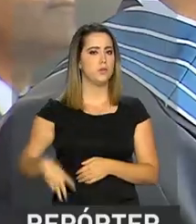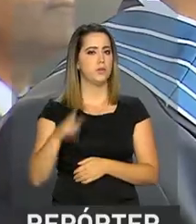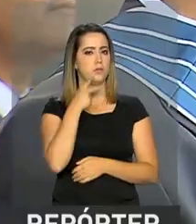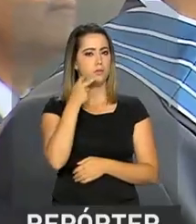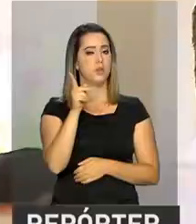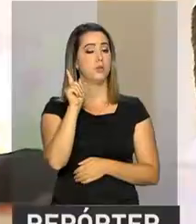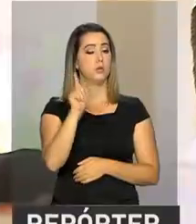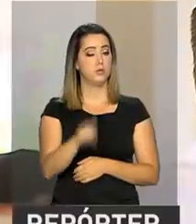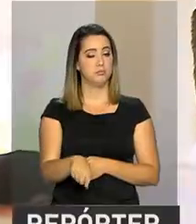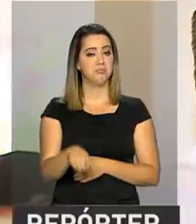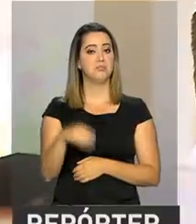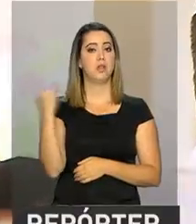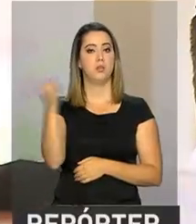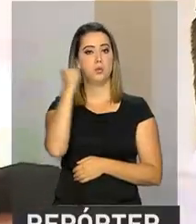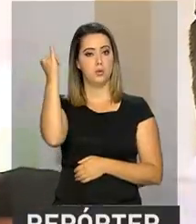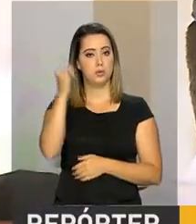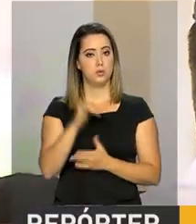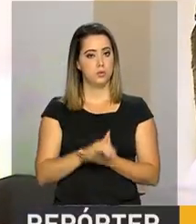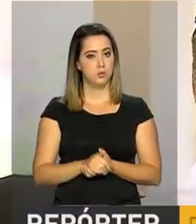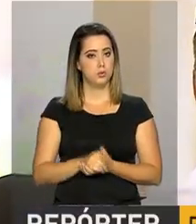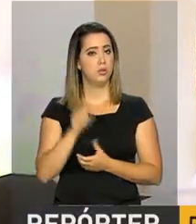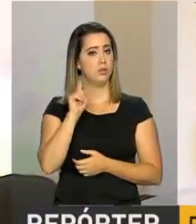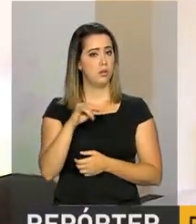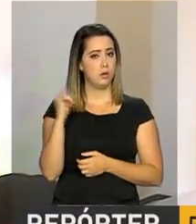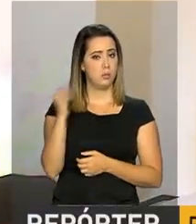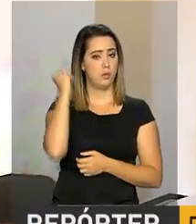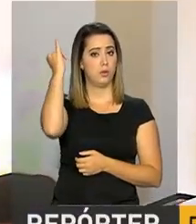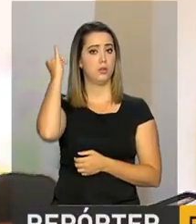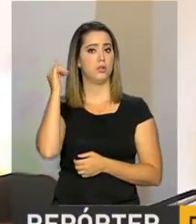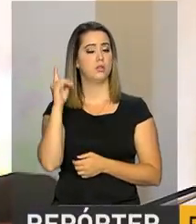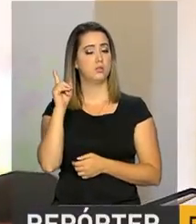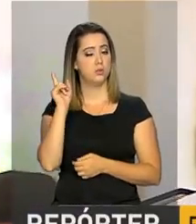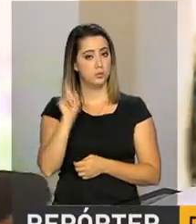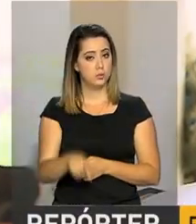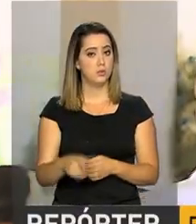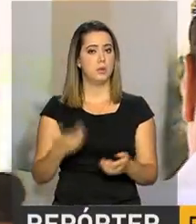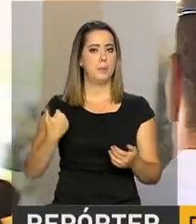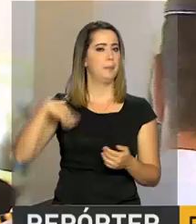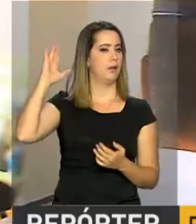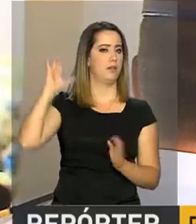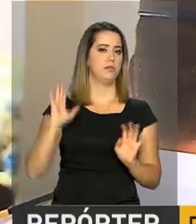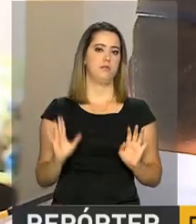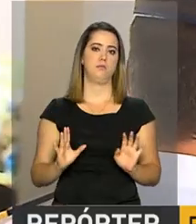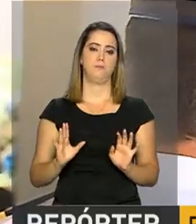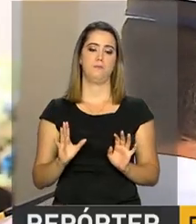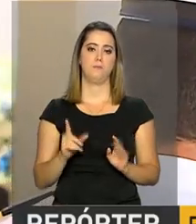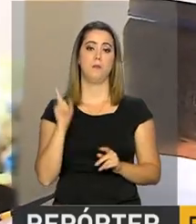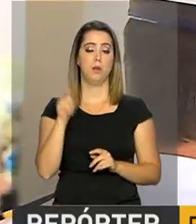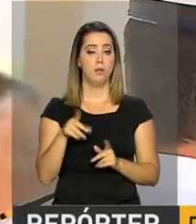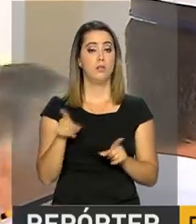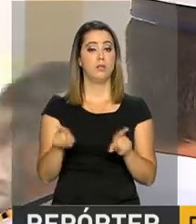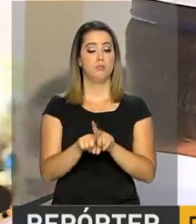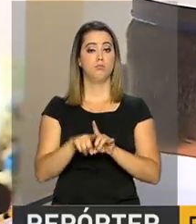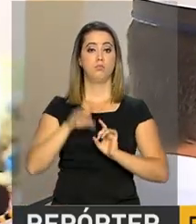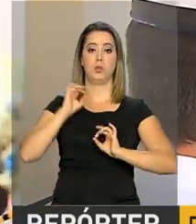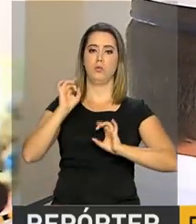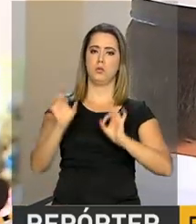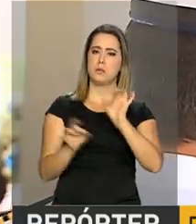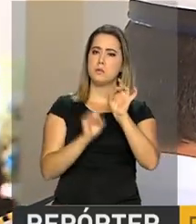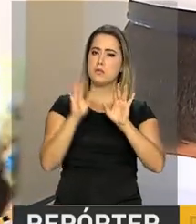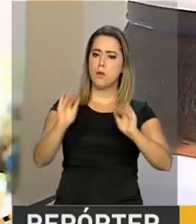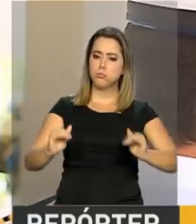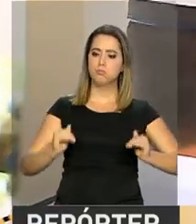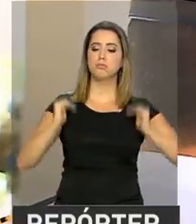do que merecida não só merecido é mais do que isso ele é também uma forma de destacar que essas